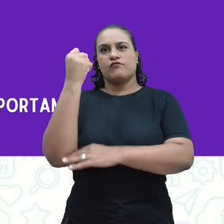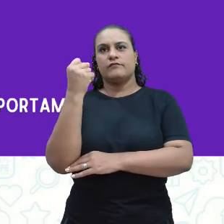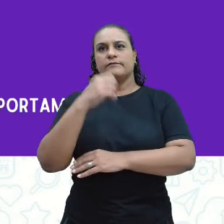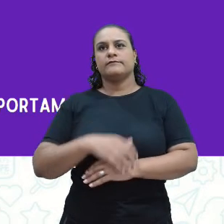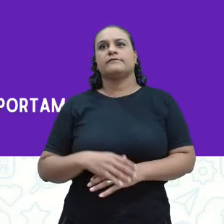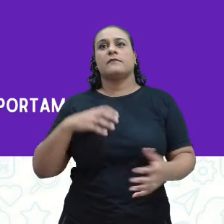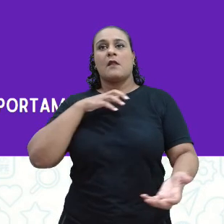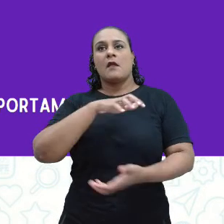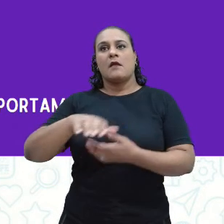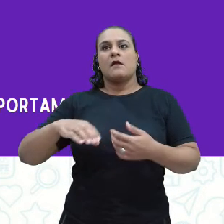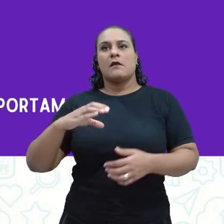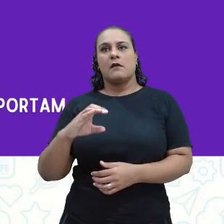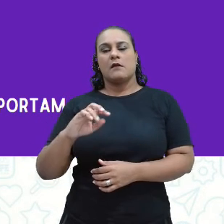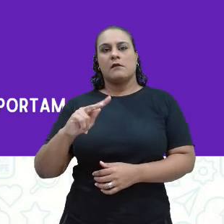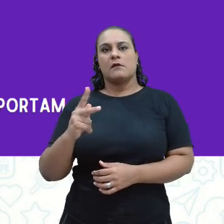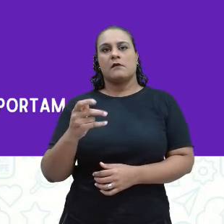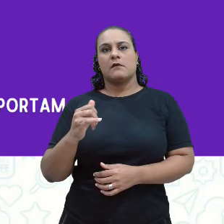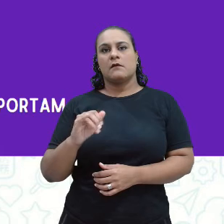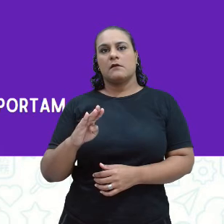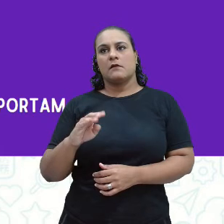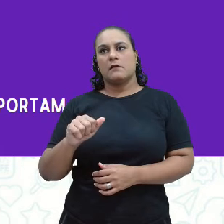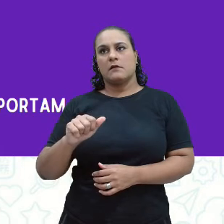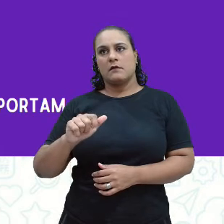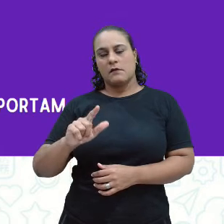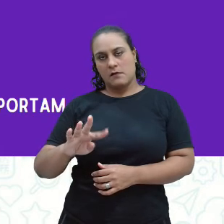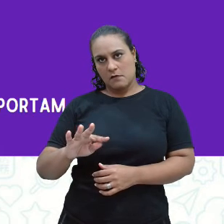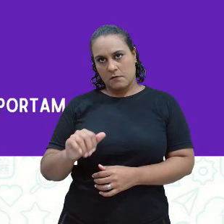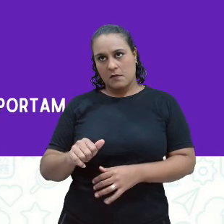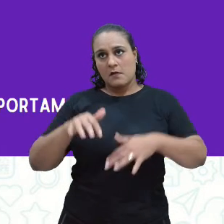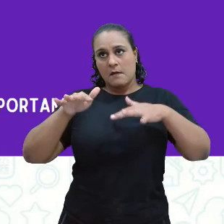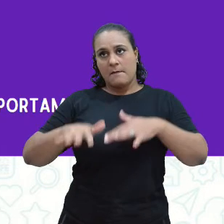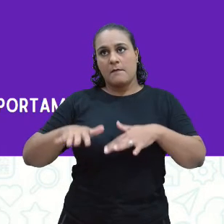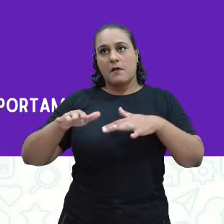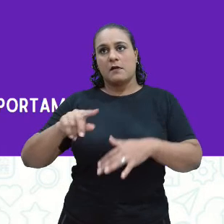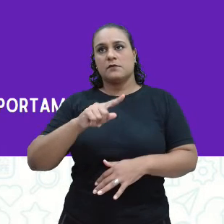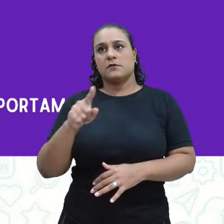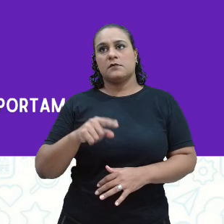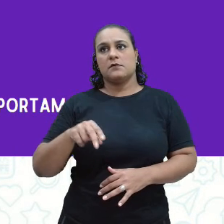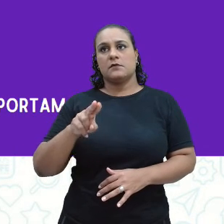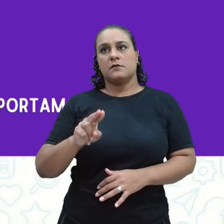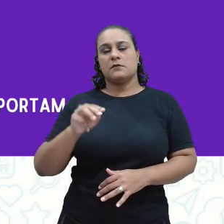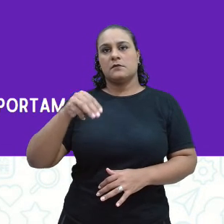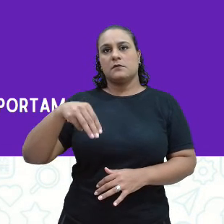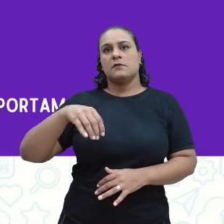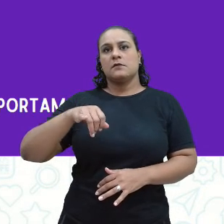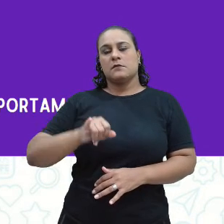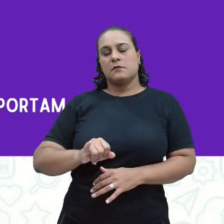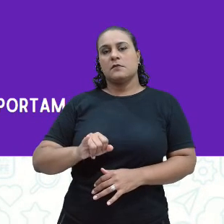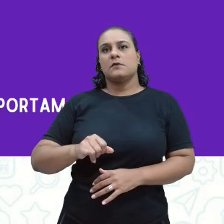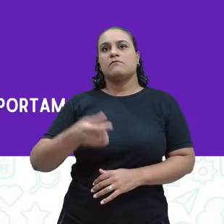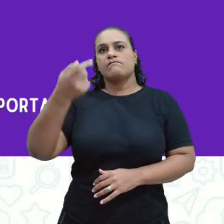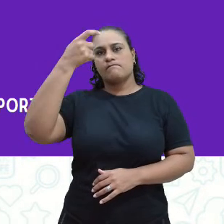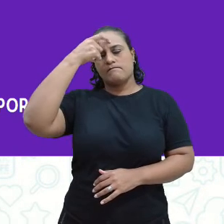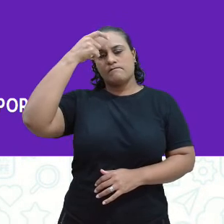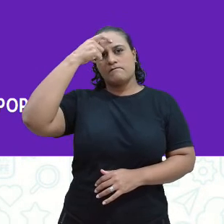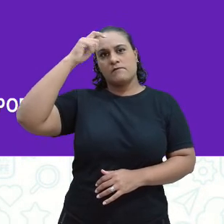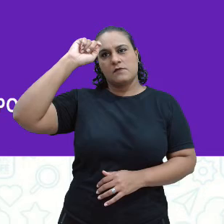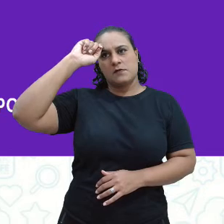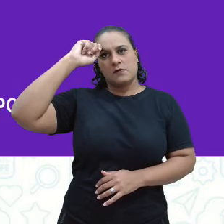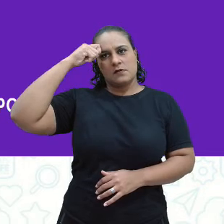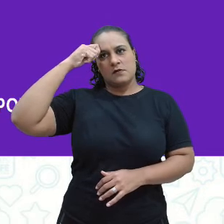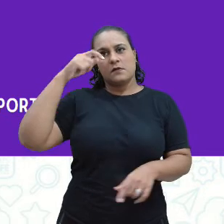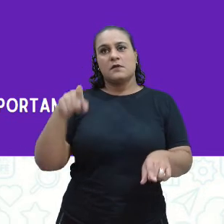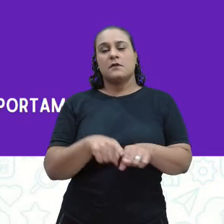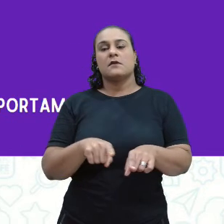da Chibata também, Marcha de Zumbi, a Consciência Negra, que a gente está trabalhando hoje aqui na aula,